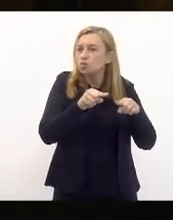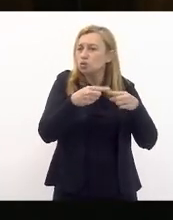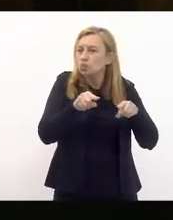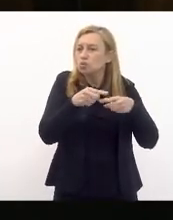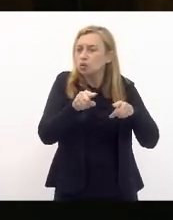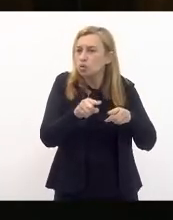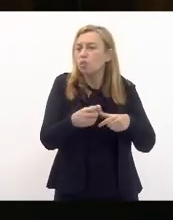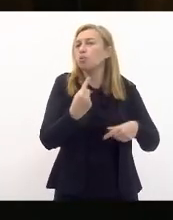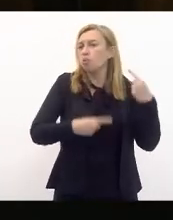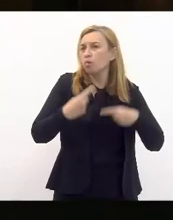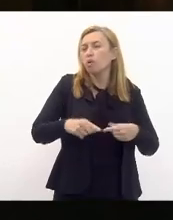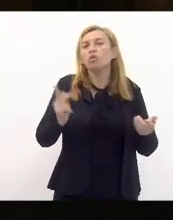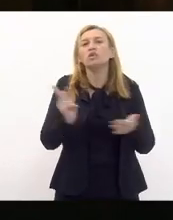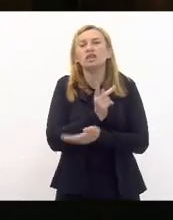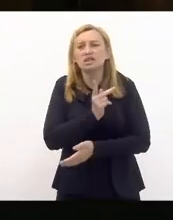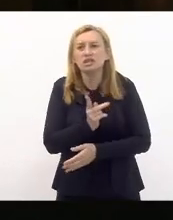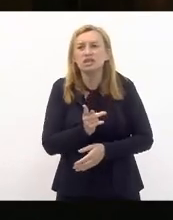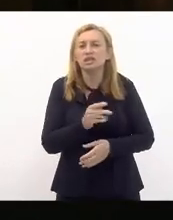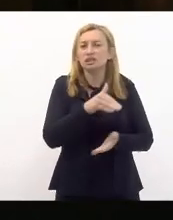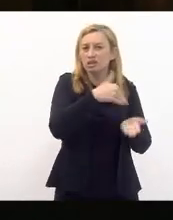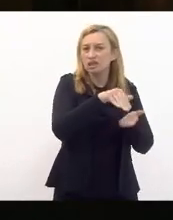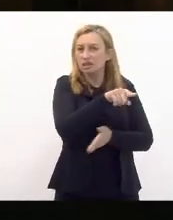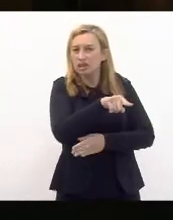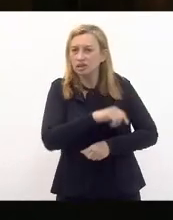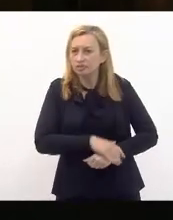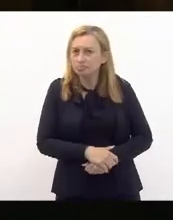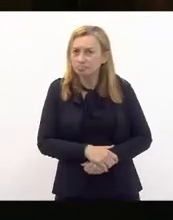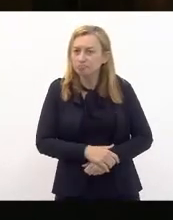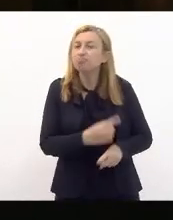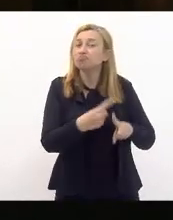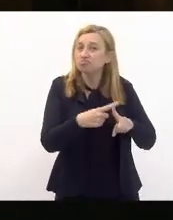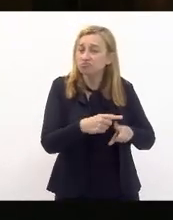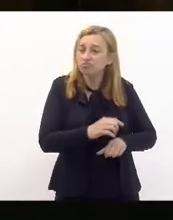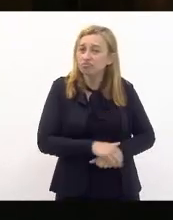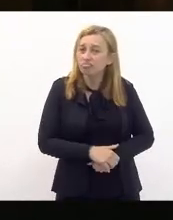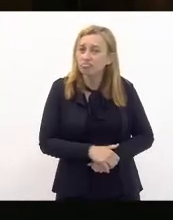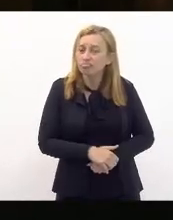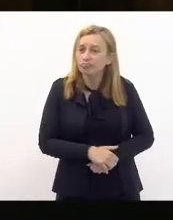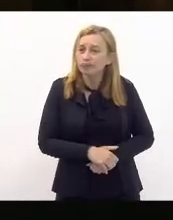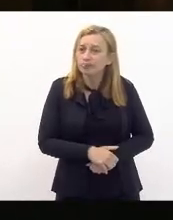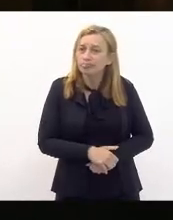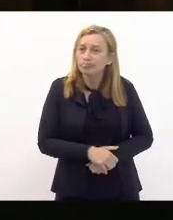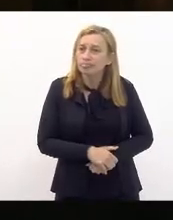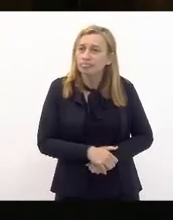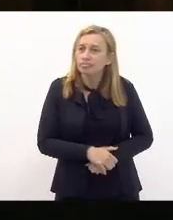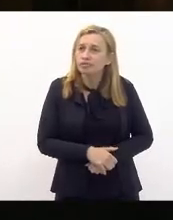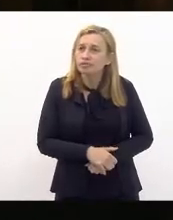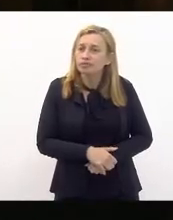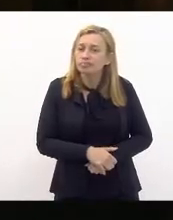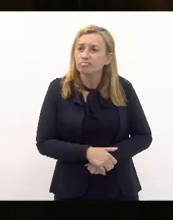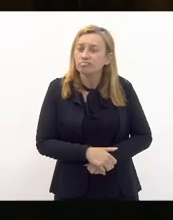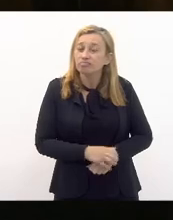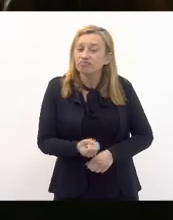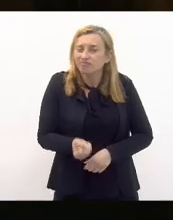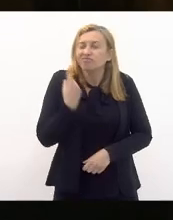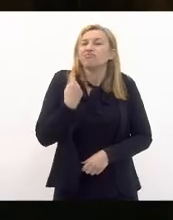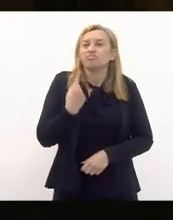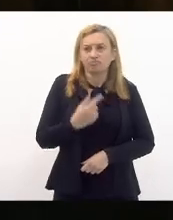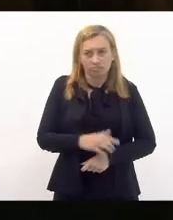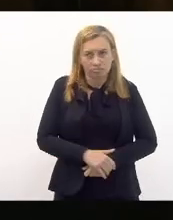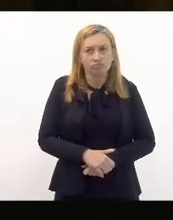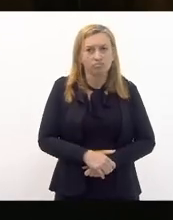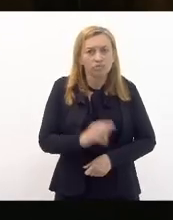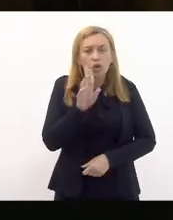políticas que tem acontecido naquela secretaria porque seria aqui algo muito estranho